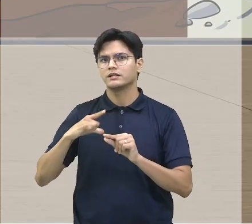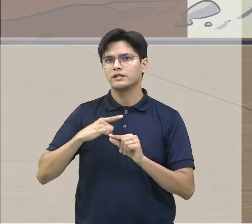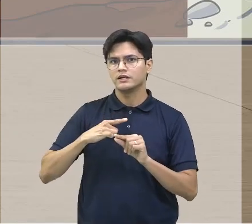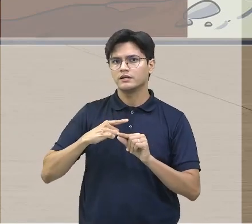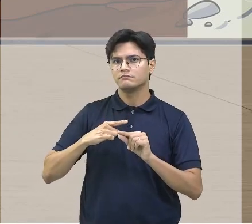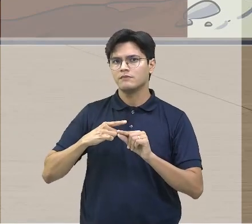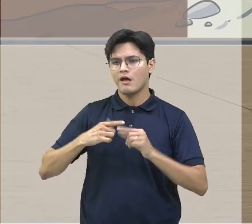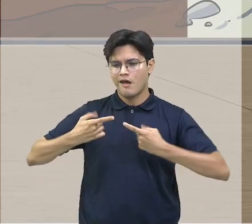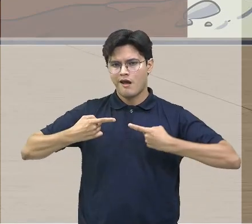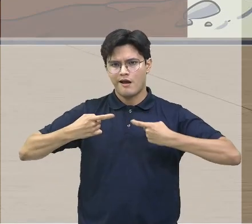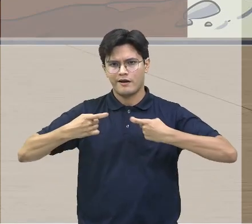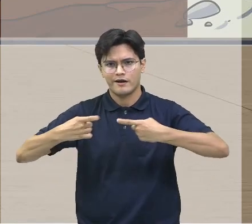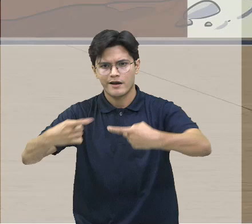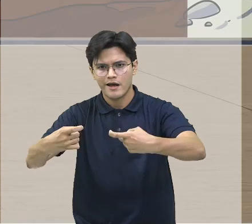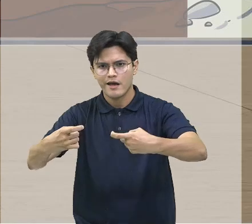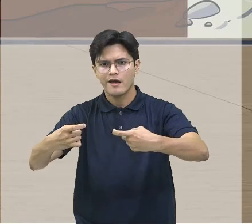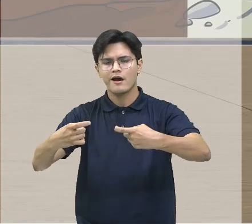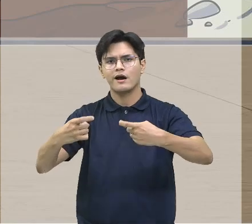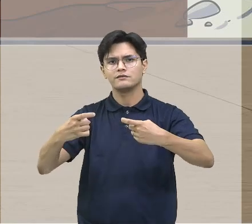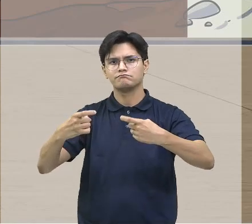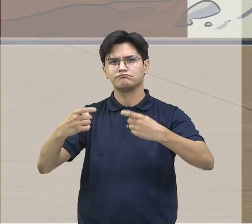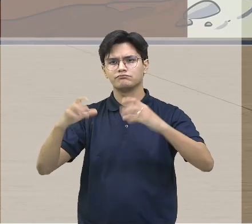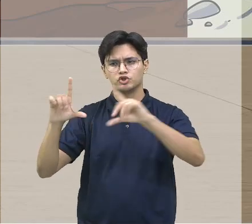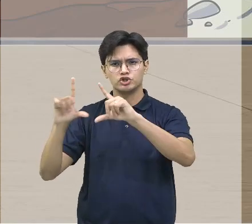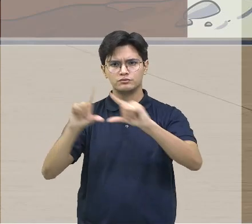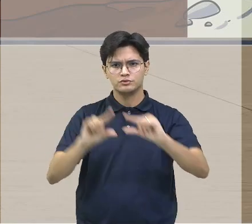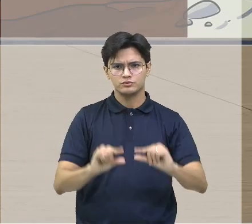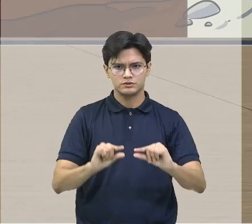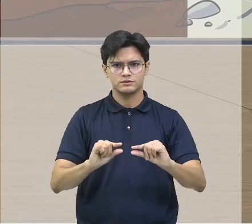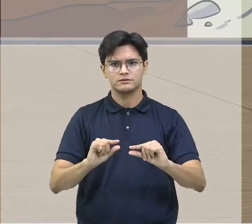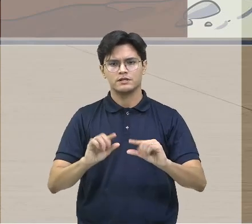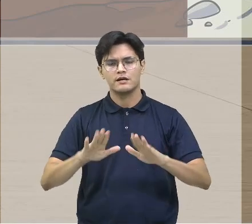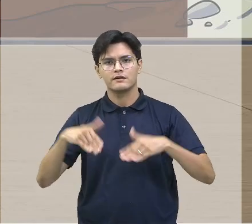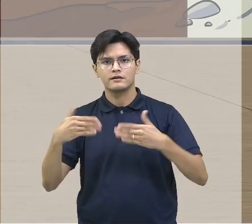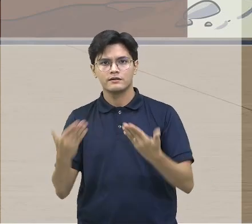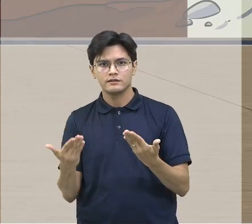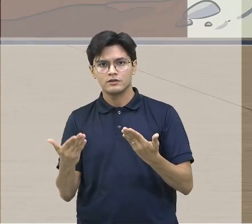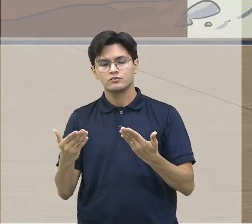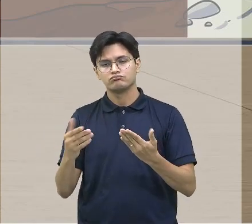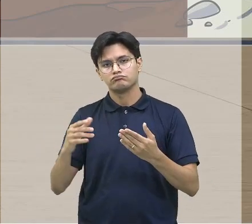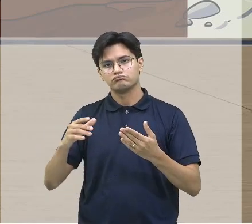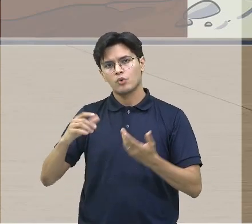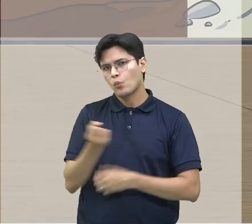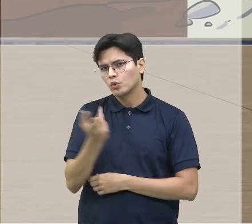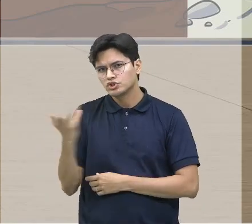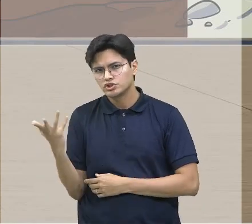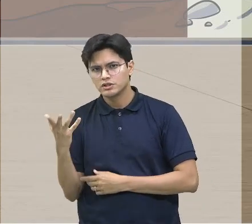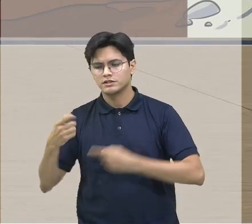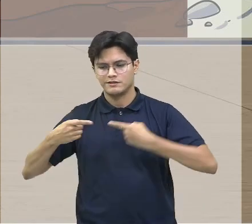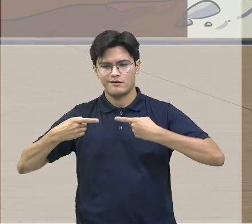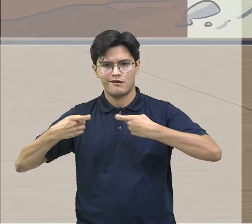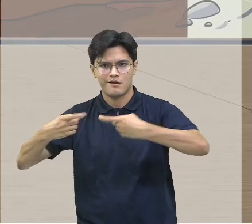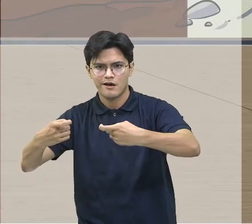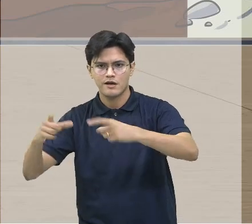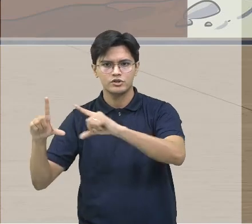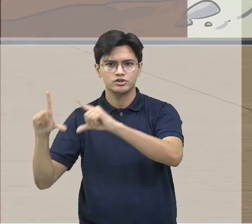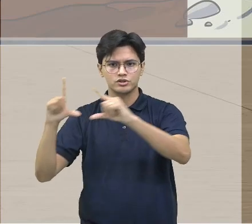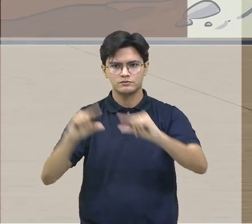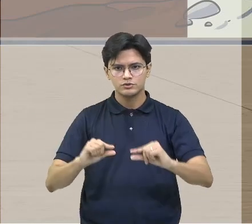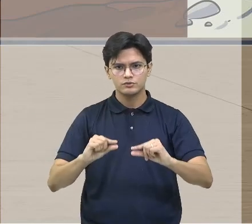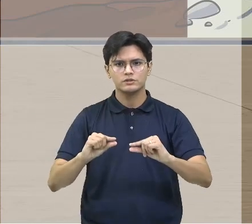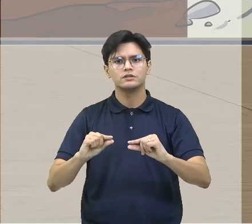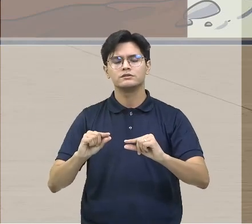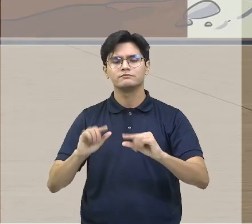de fronteiras de outros territórios, e já que quase não vai ter guerras nesse momento devido a esse período chamado Pax